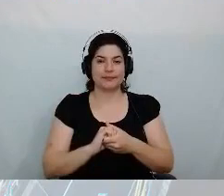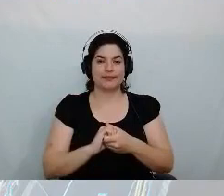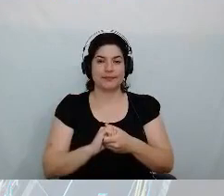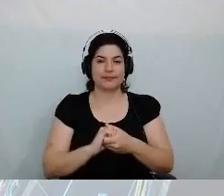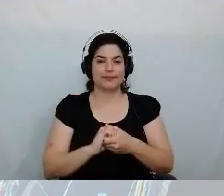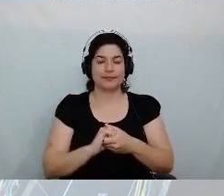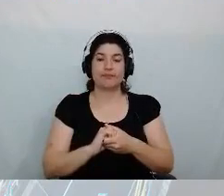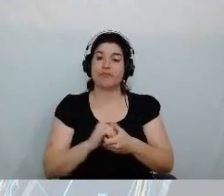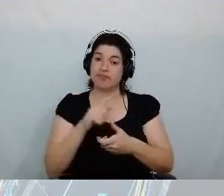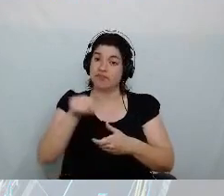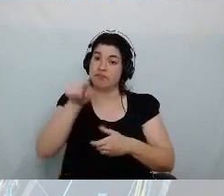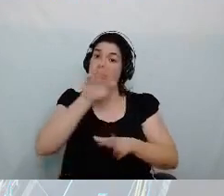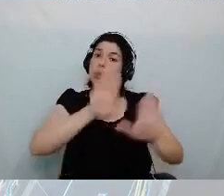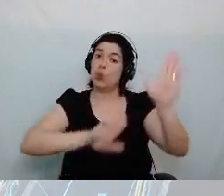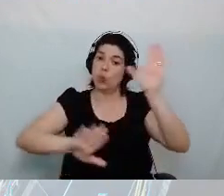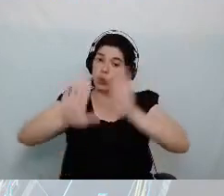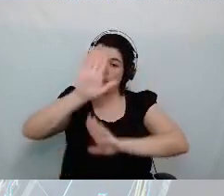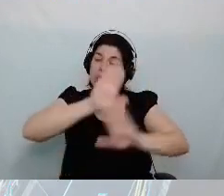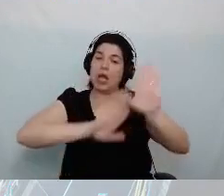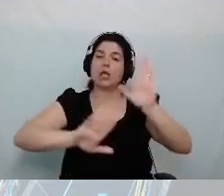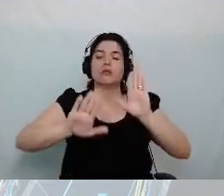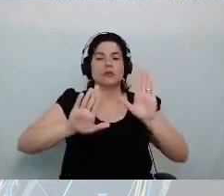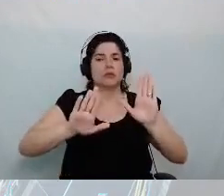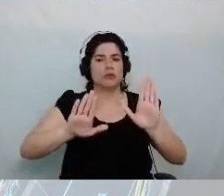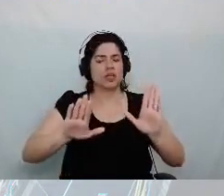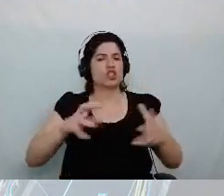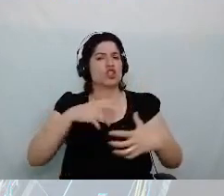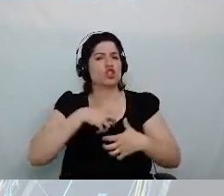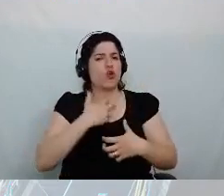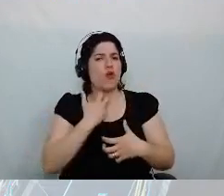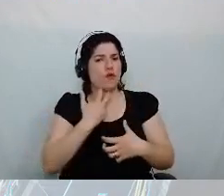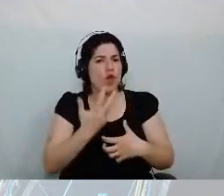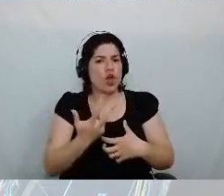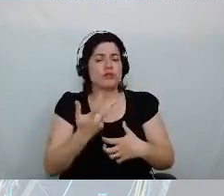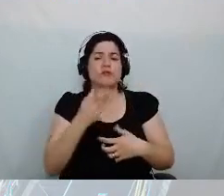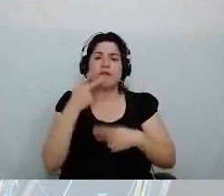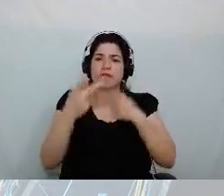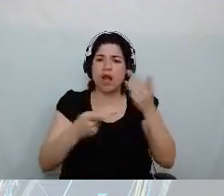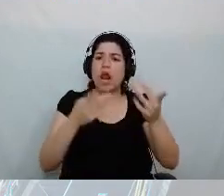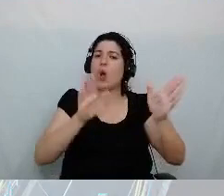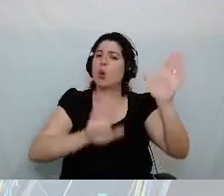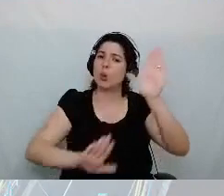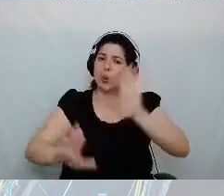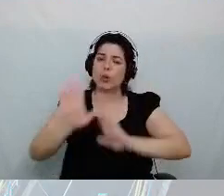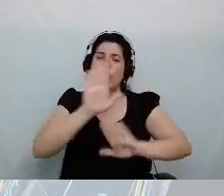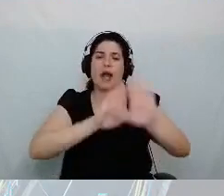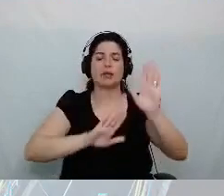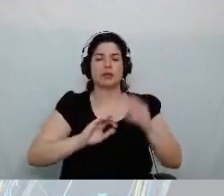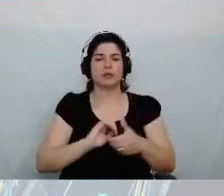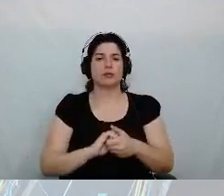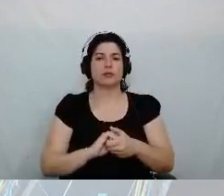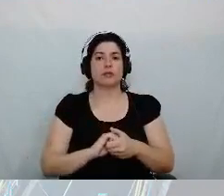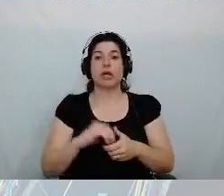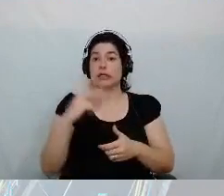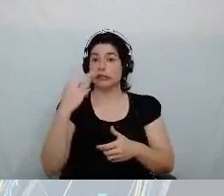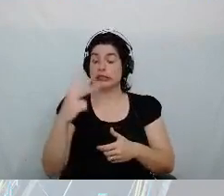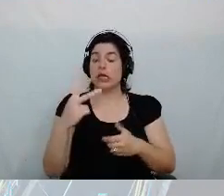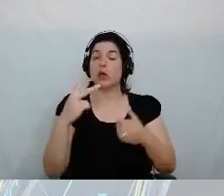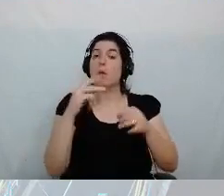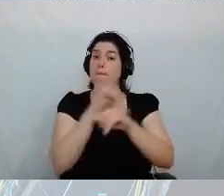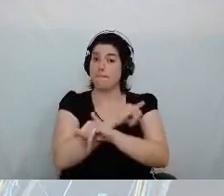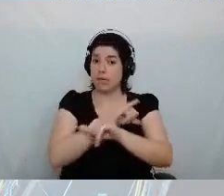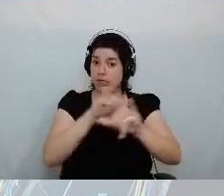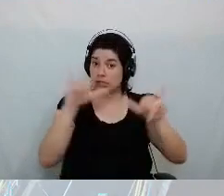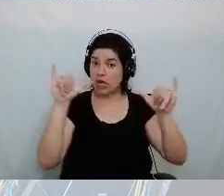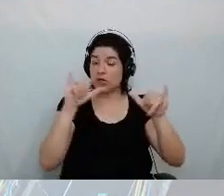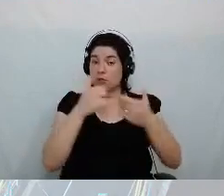Tomem cuidado. Voz e entonação. Tomem cuidado. A mensagem que você vai passar para o seu